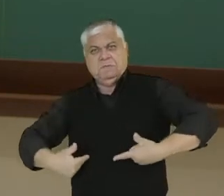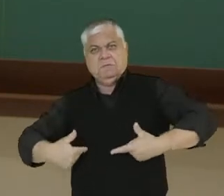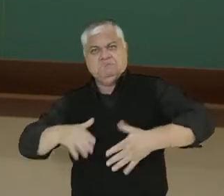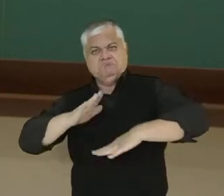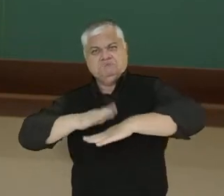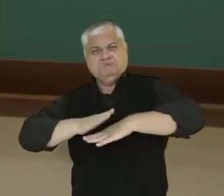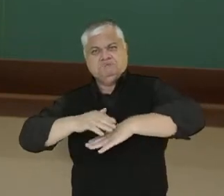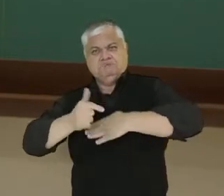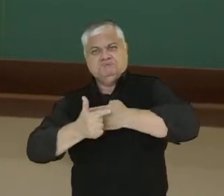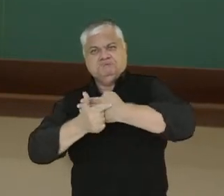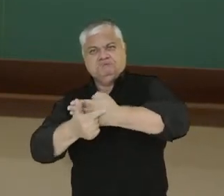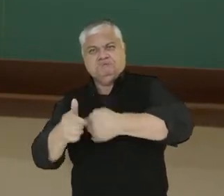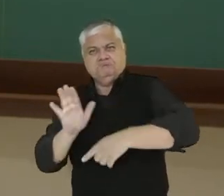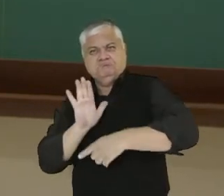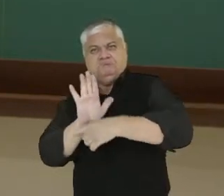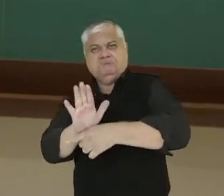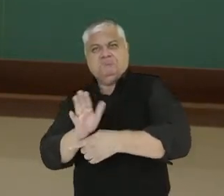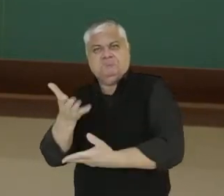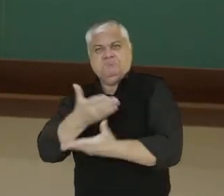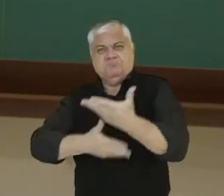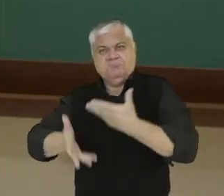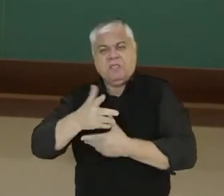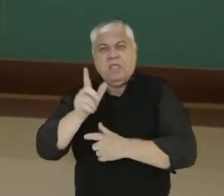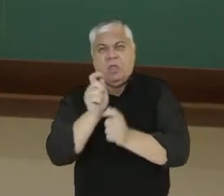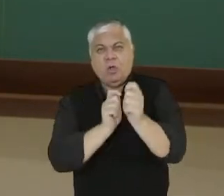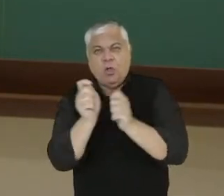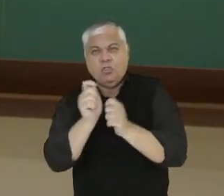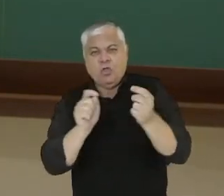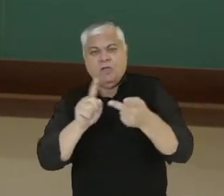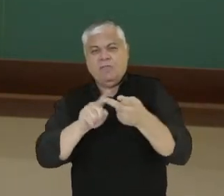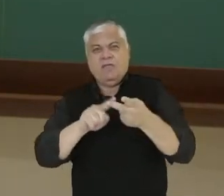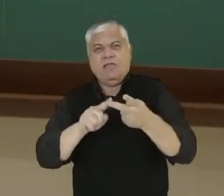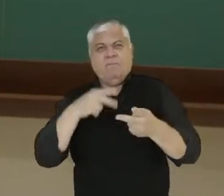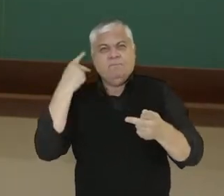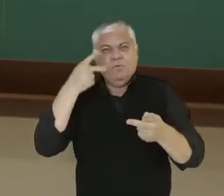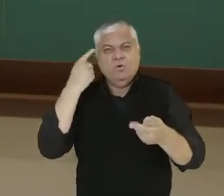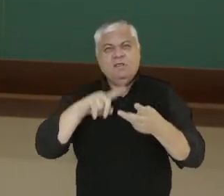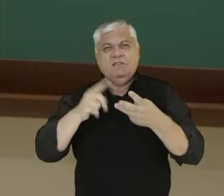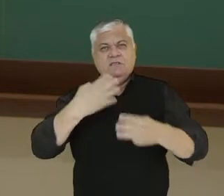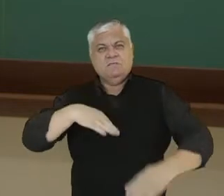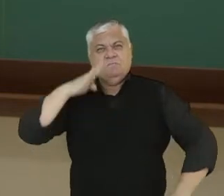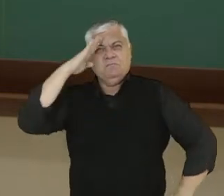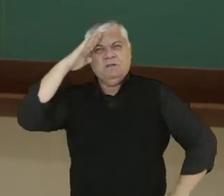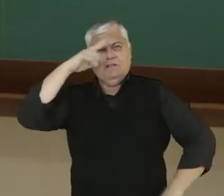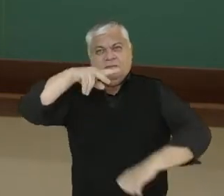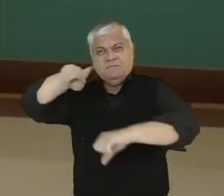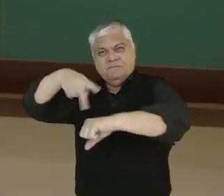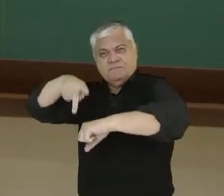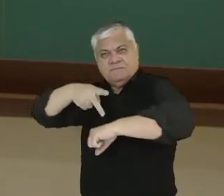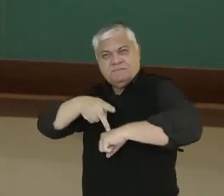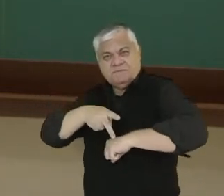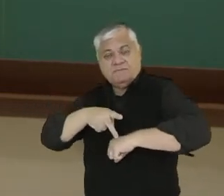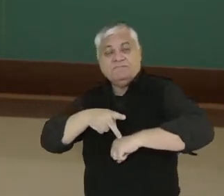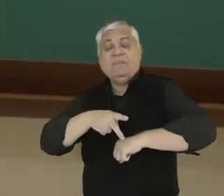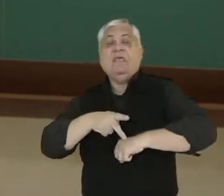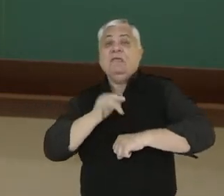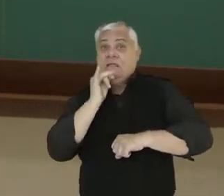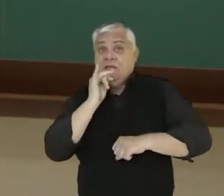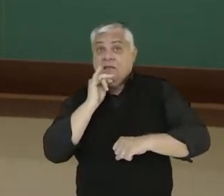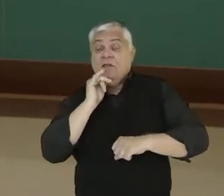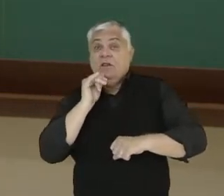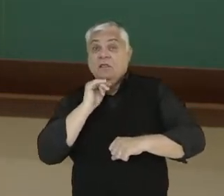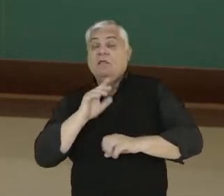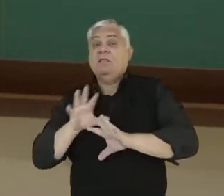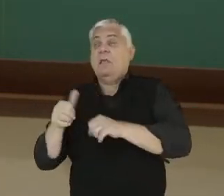se relacionar econômica, política, militarmente com outros países, né? Além daqueles que estão no